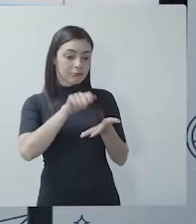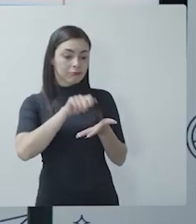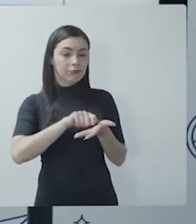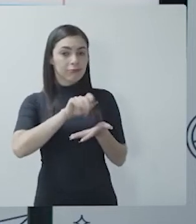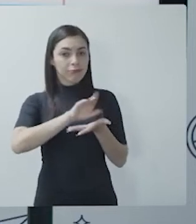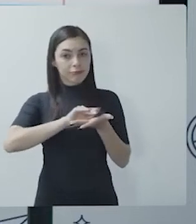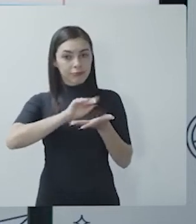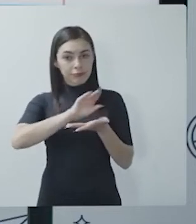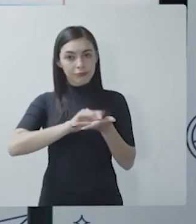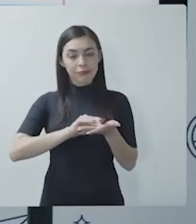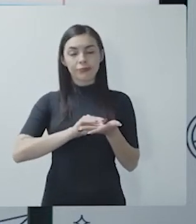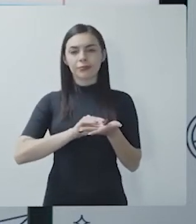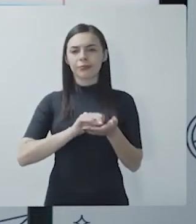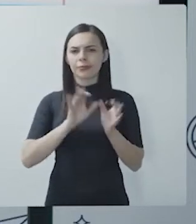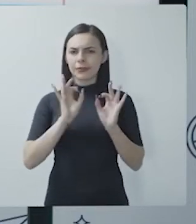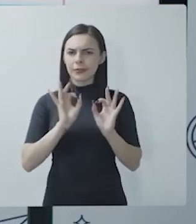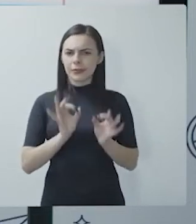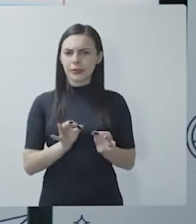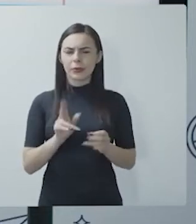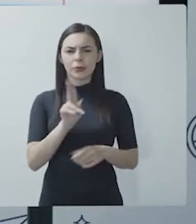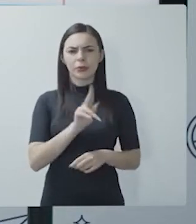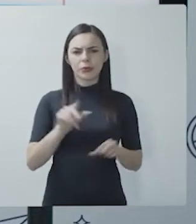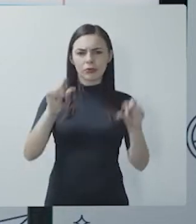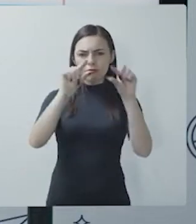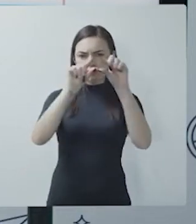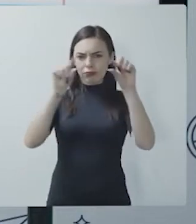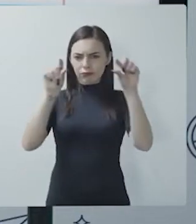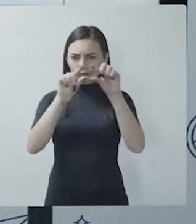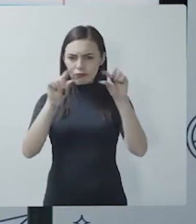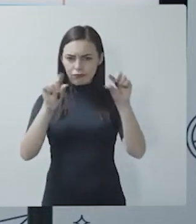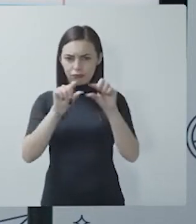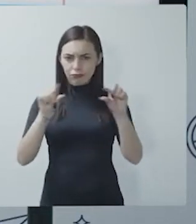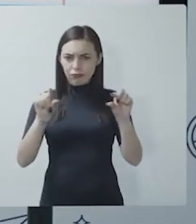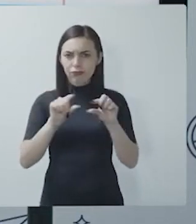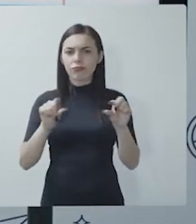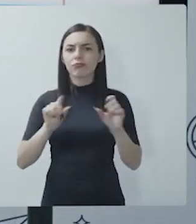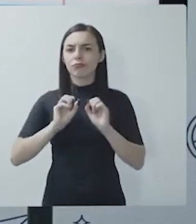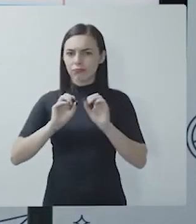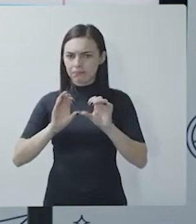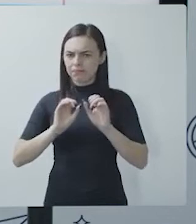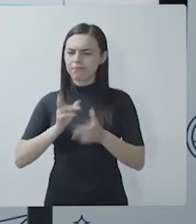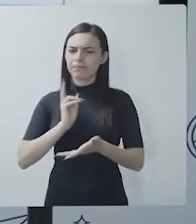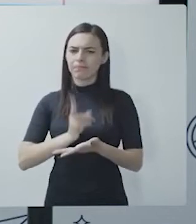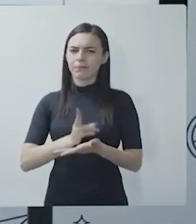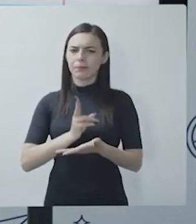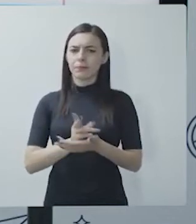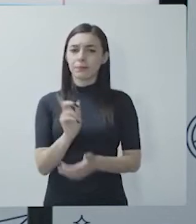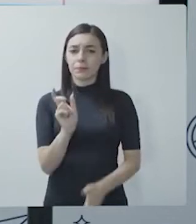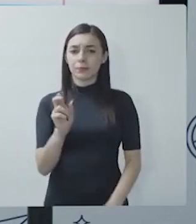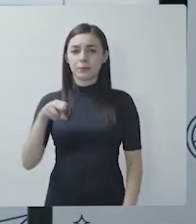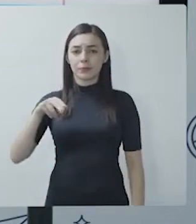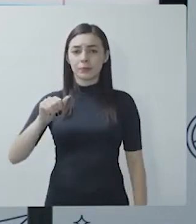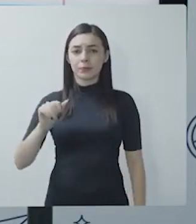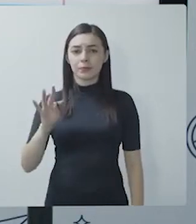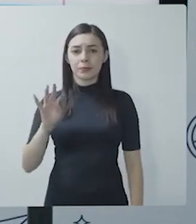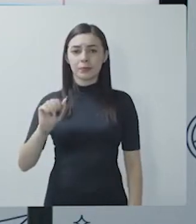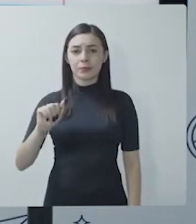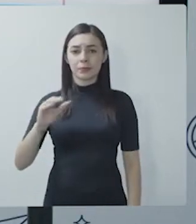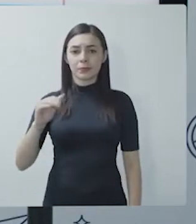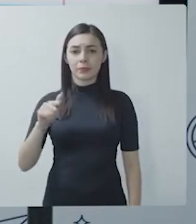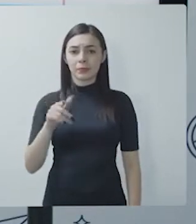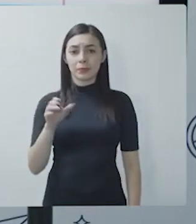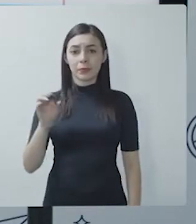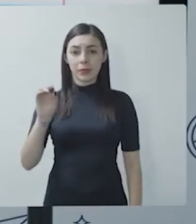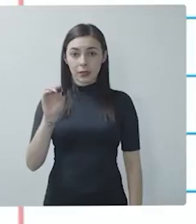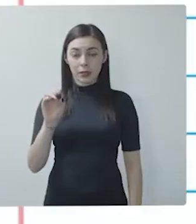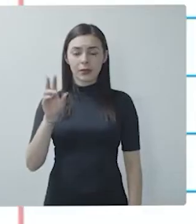caderno, certinho nas linhas lá, como a professora sempre ensina, da palavra natação, todas as letras.